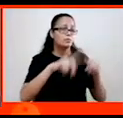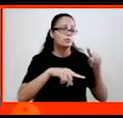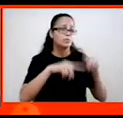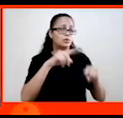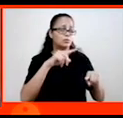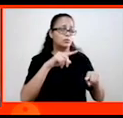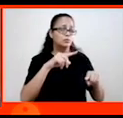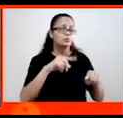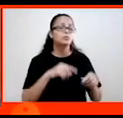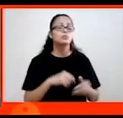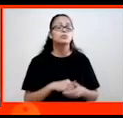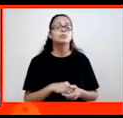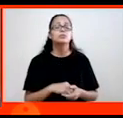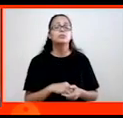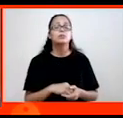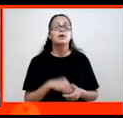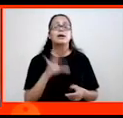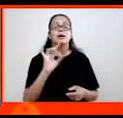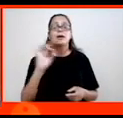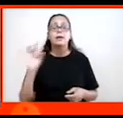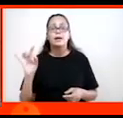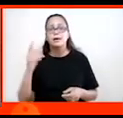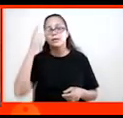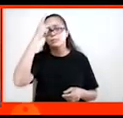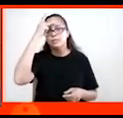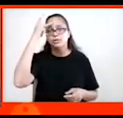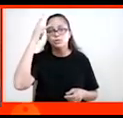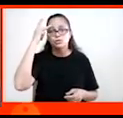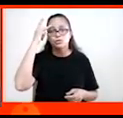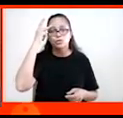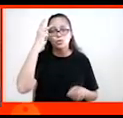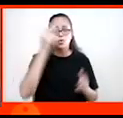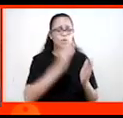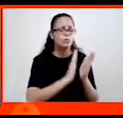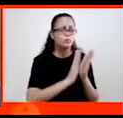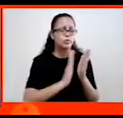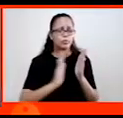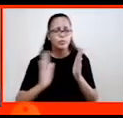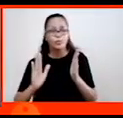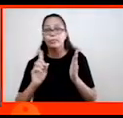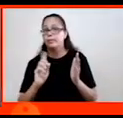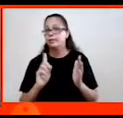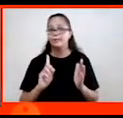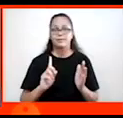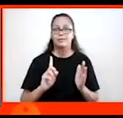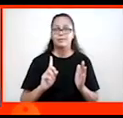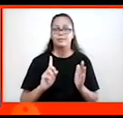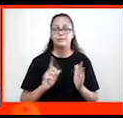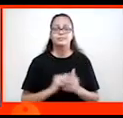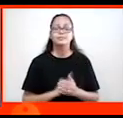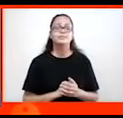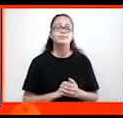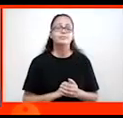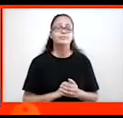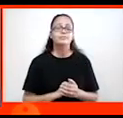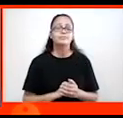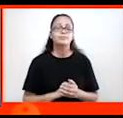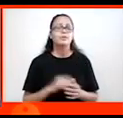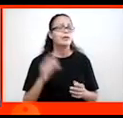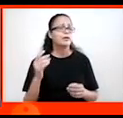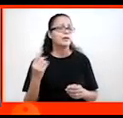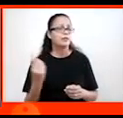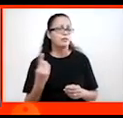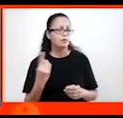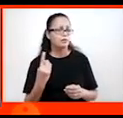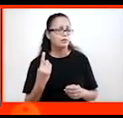Então, cada pessoa não acompanha mais todo o processo de confecção daquele objeto ou daquele produto, não é ela sozinha que faz do começo ao fim,